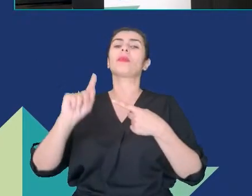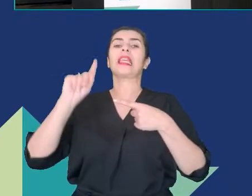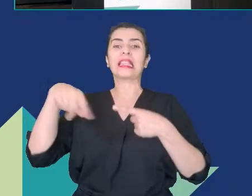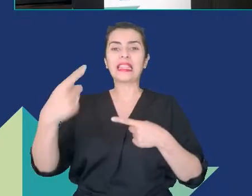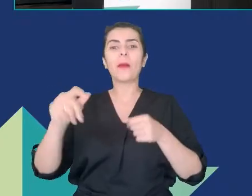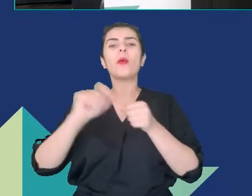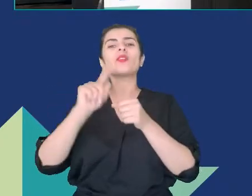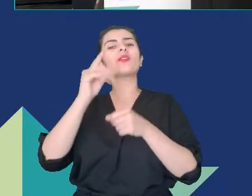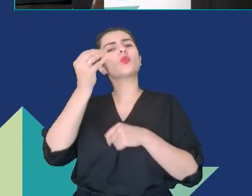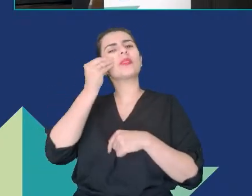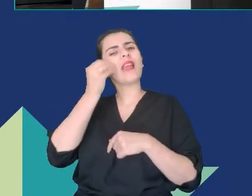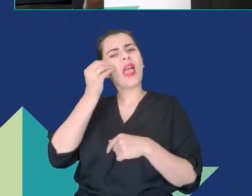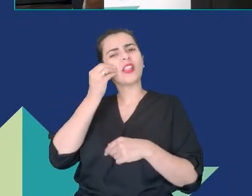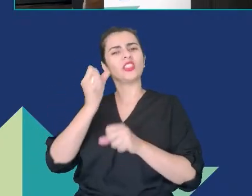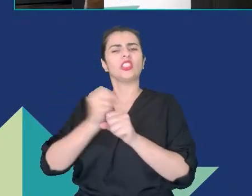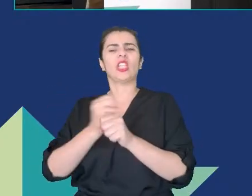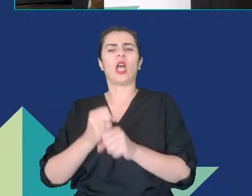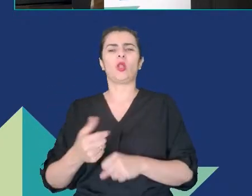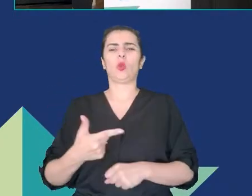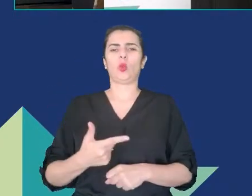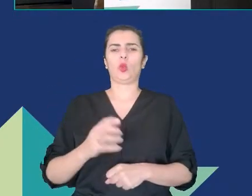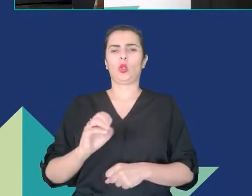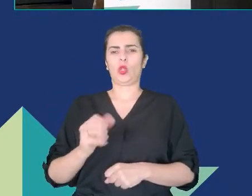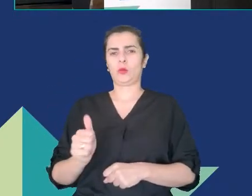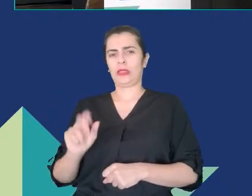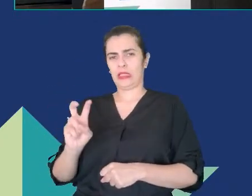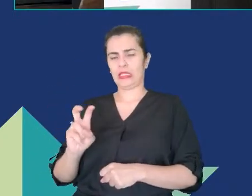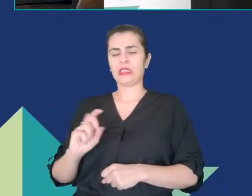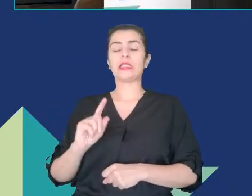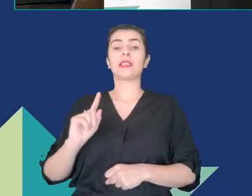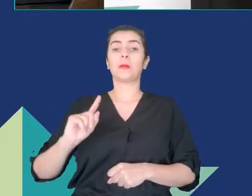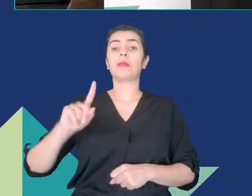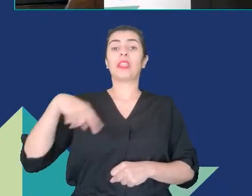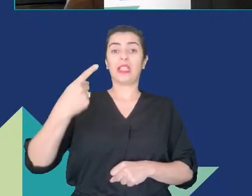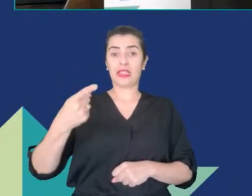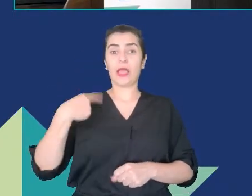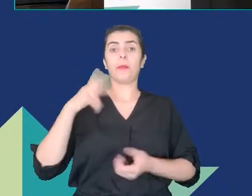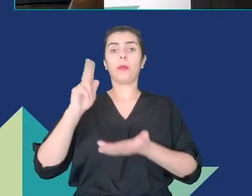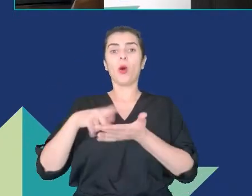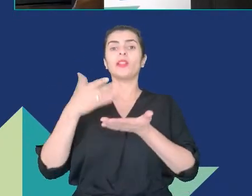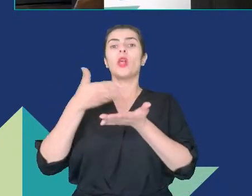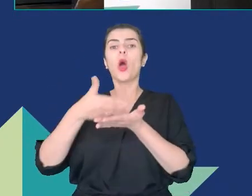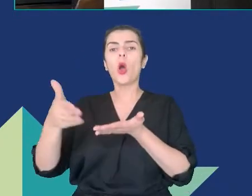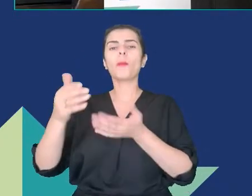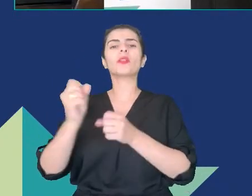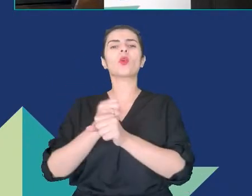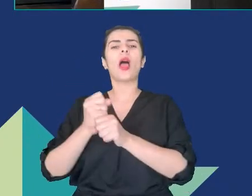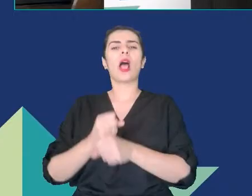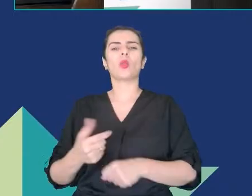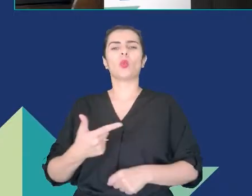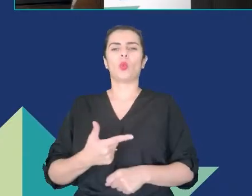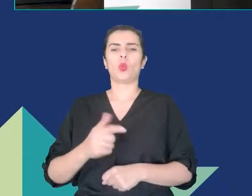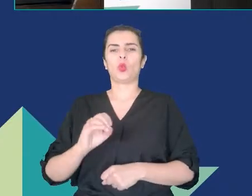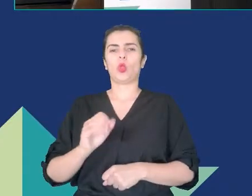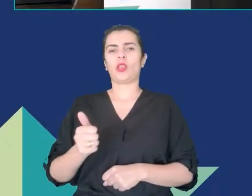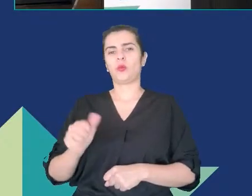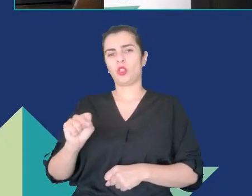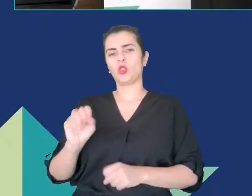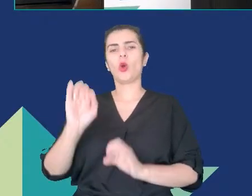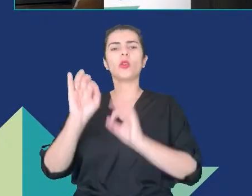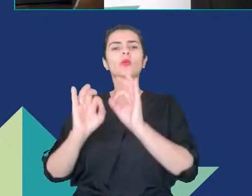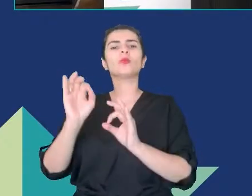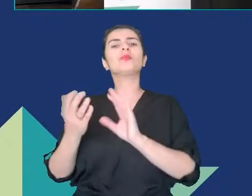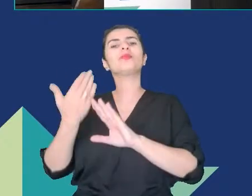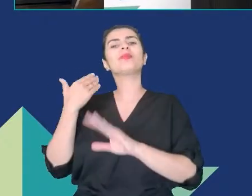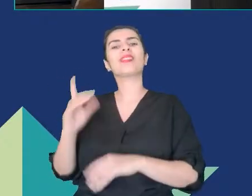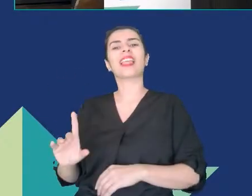2015. Em seguida, a gente começou, em 2018, a disposição de rejeitos dragados na